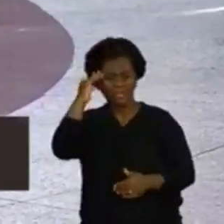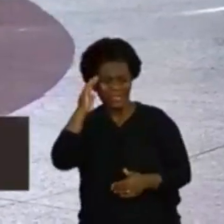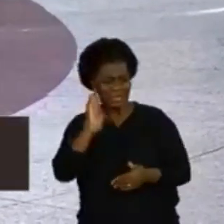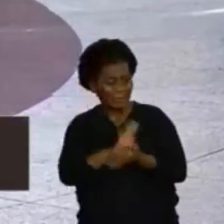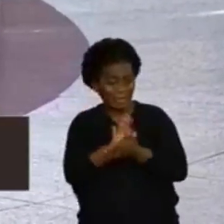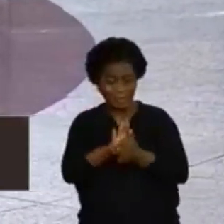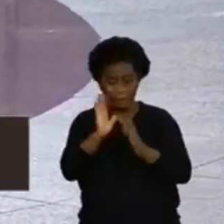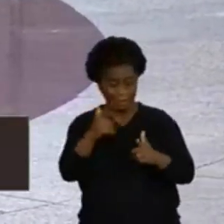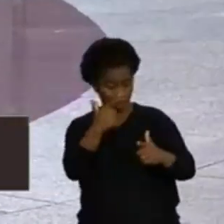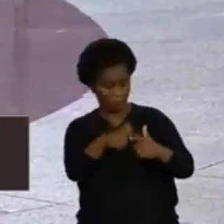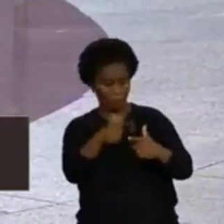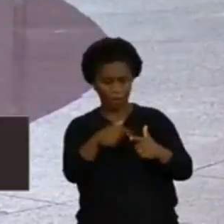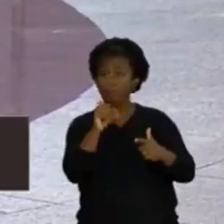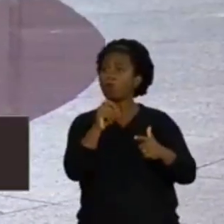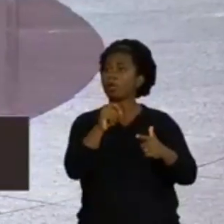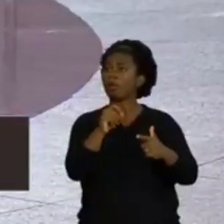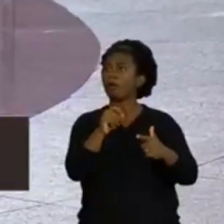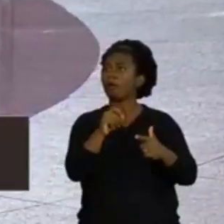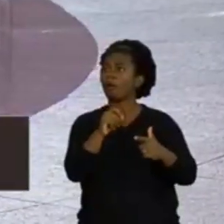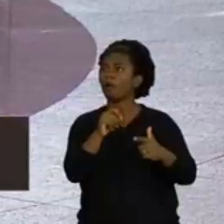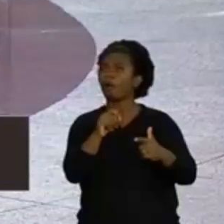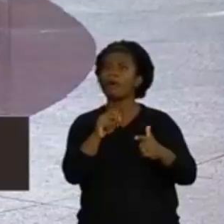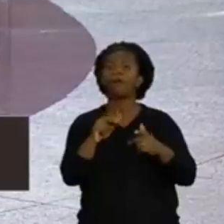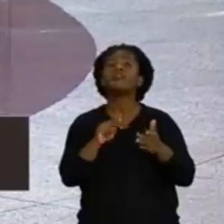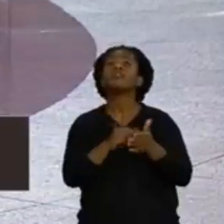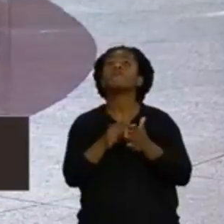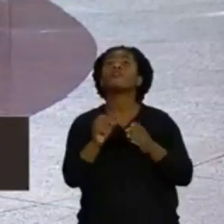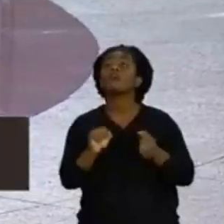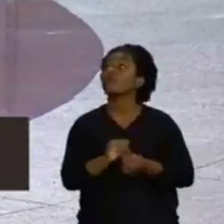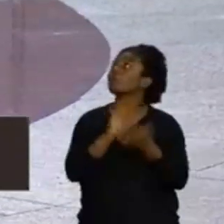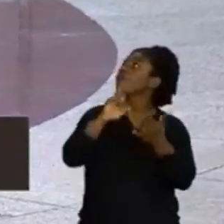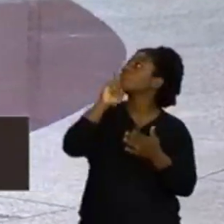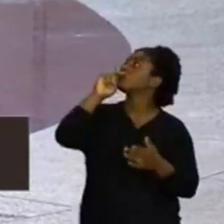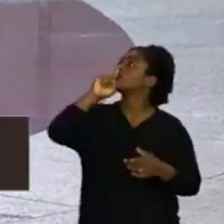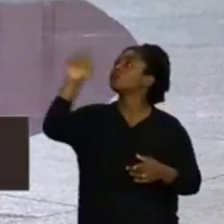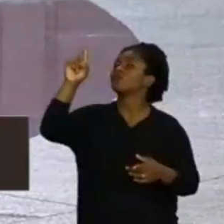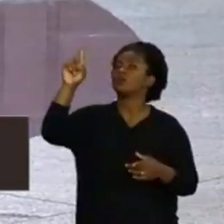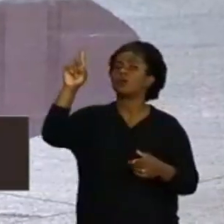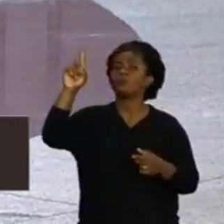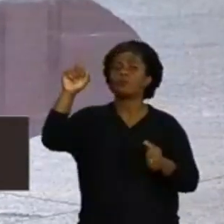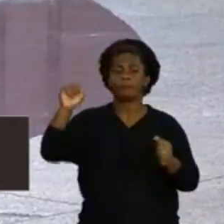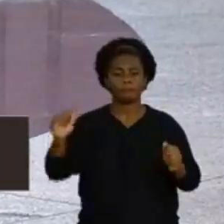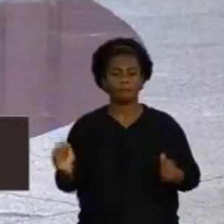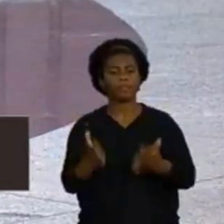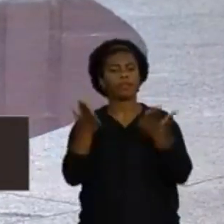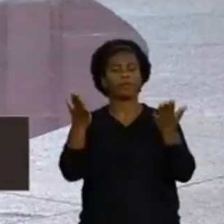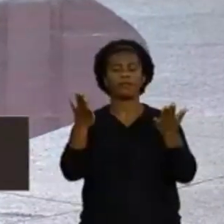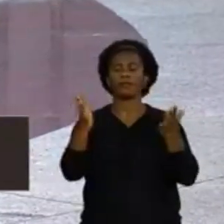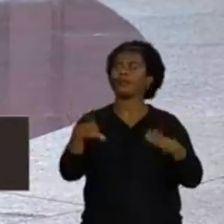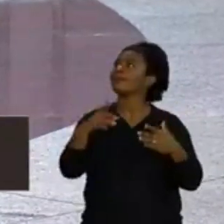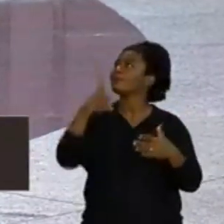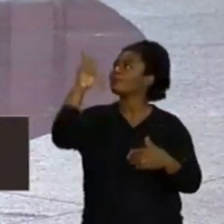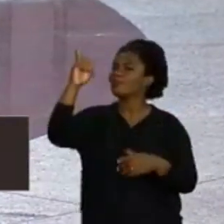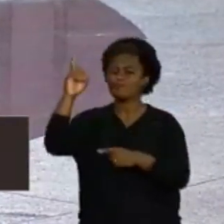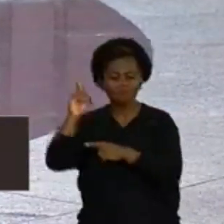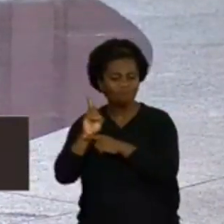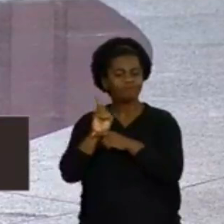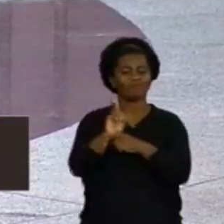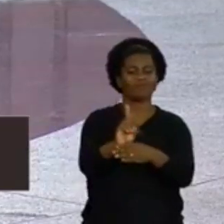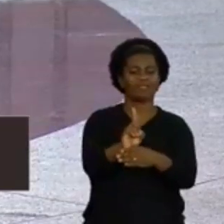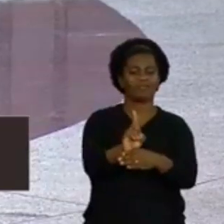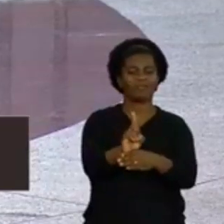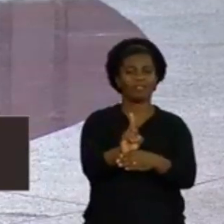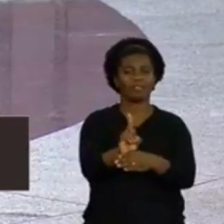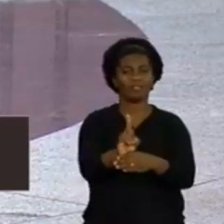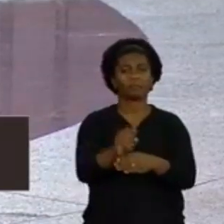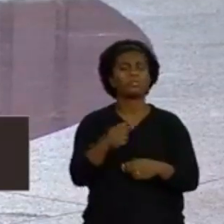nome, eu não estou entendendo nada, mas eu vou vencer essa doença, essa dor, então Deus aparece. Eu estou lembrando de uma obreira